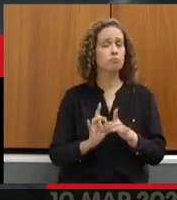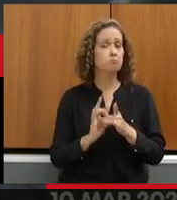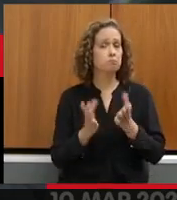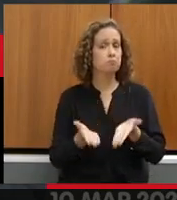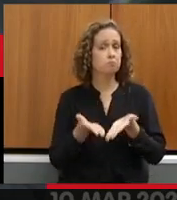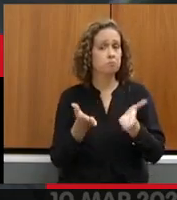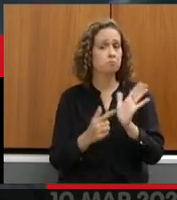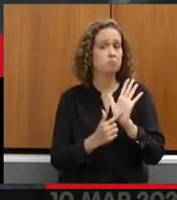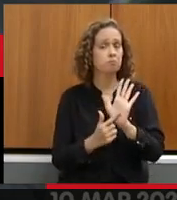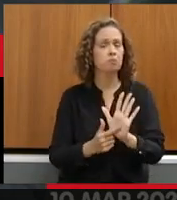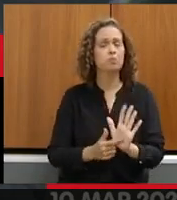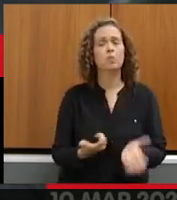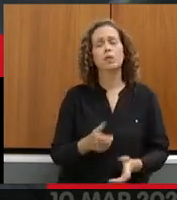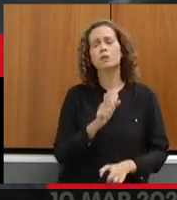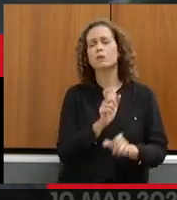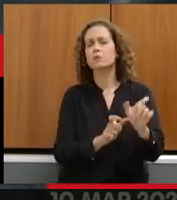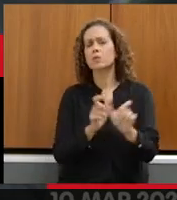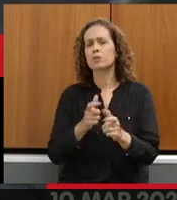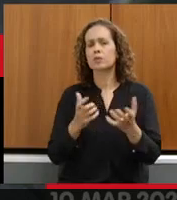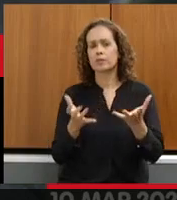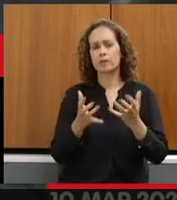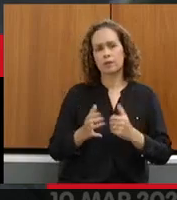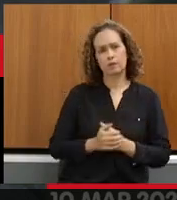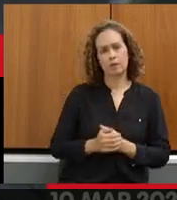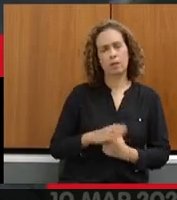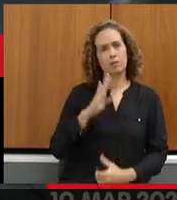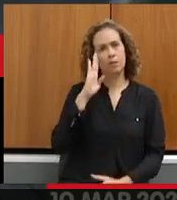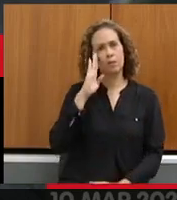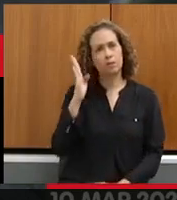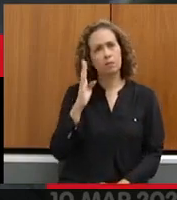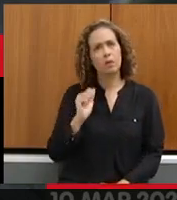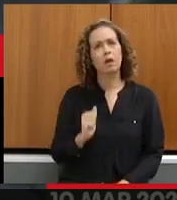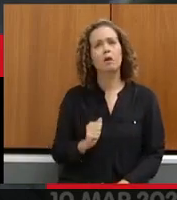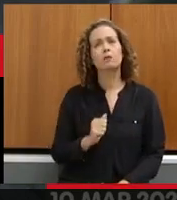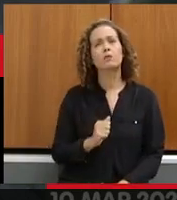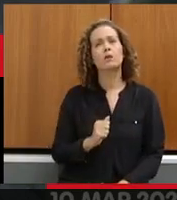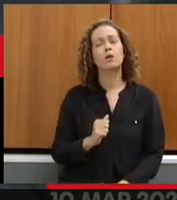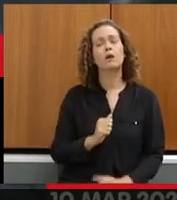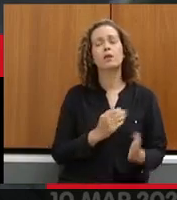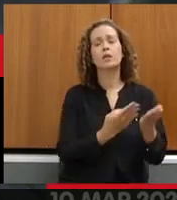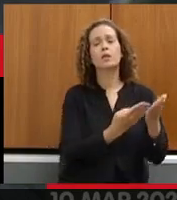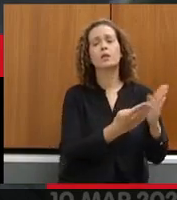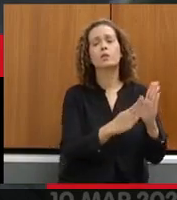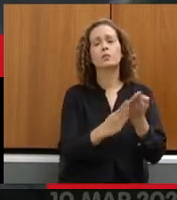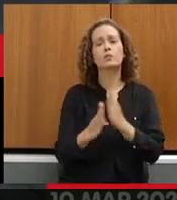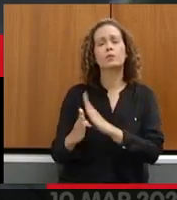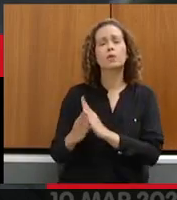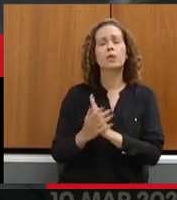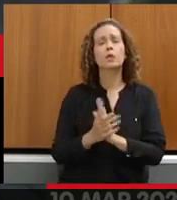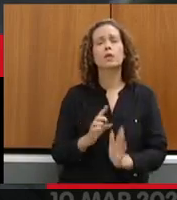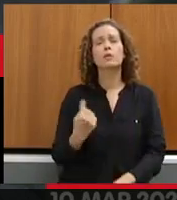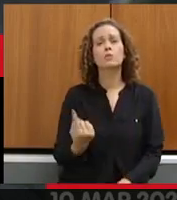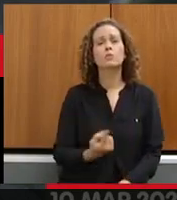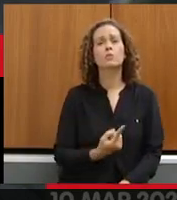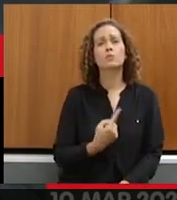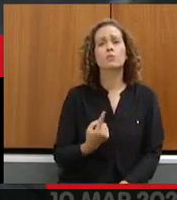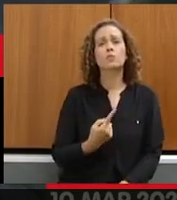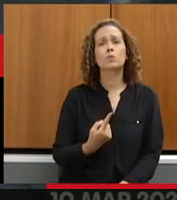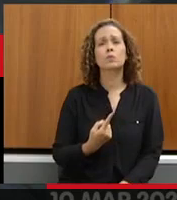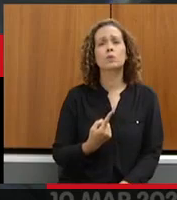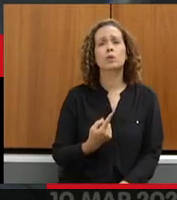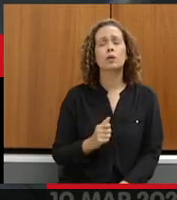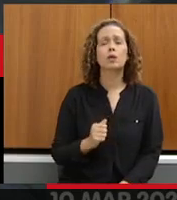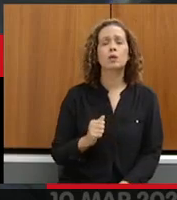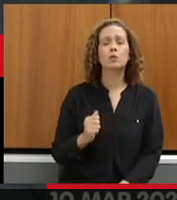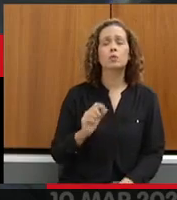eu gostaria de ter oportunidade de trazer a nossa cidade administrativa Doutor aí só para Que ela possa esplanar é tudo que ela aprendeu com essa